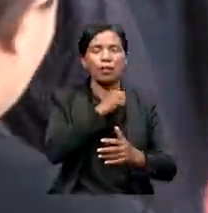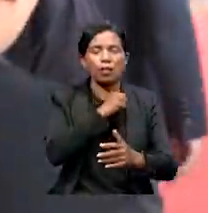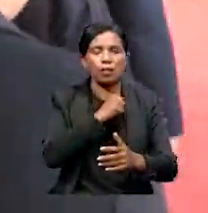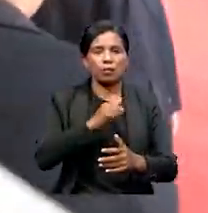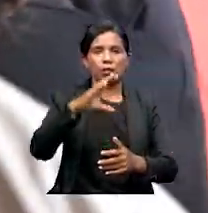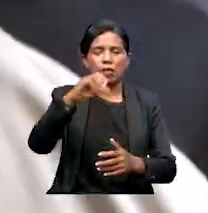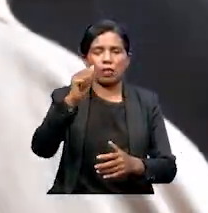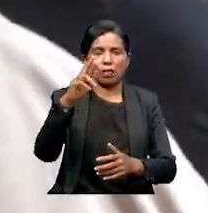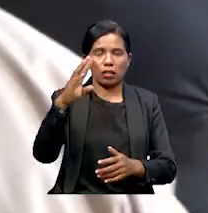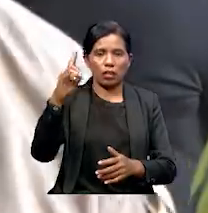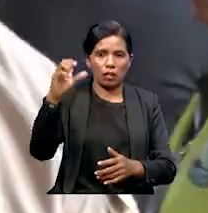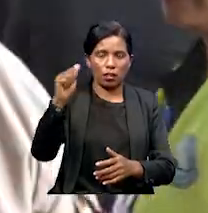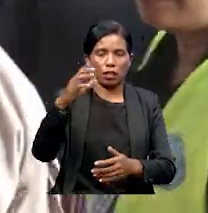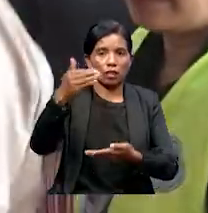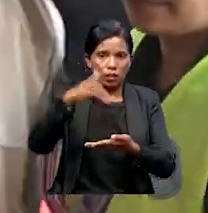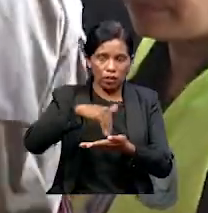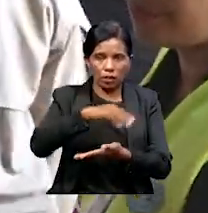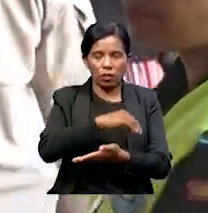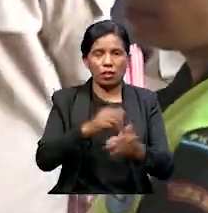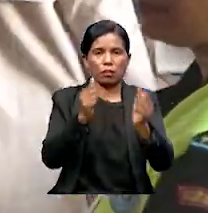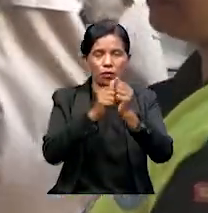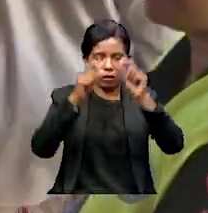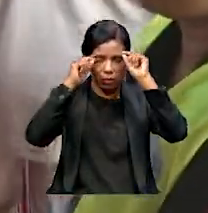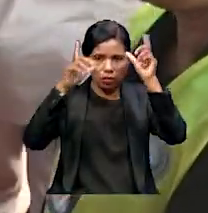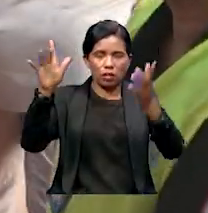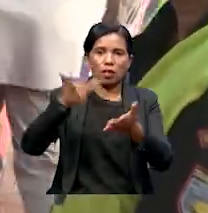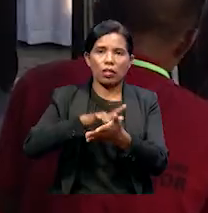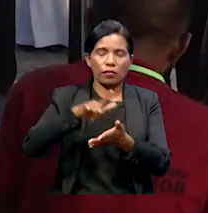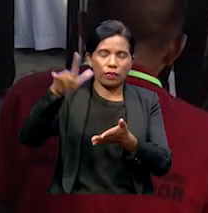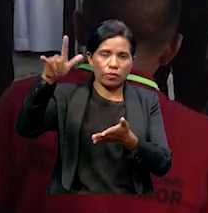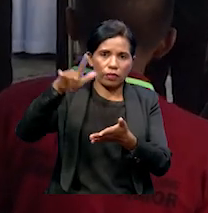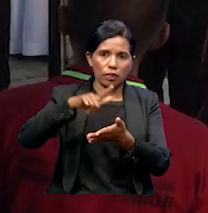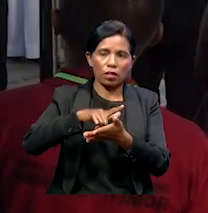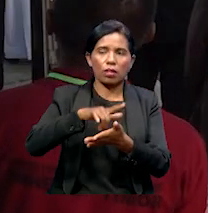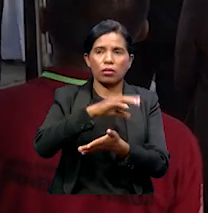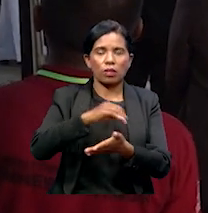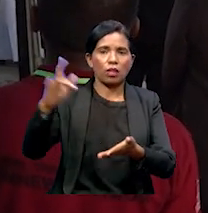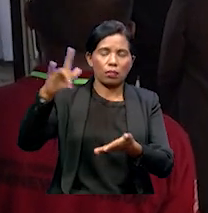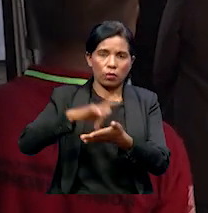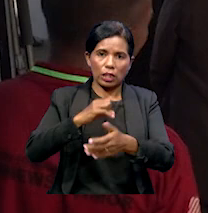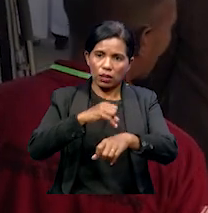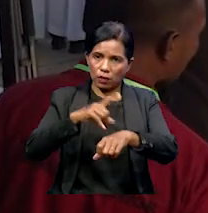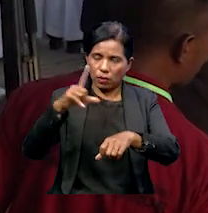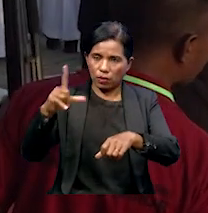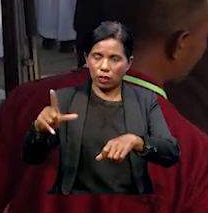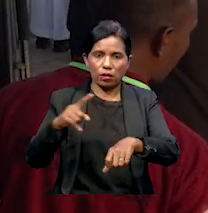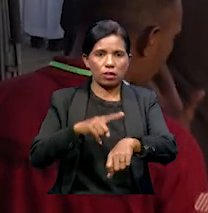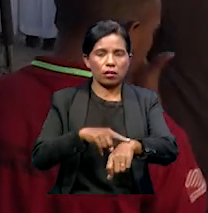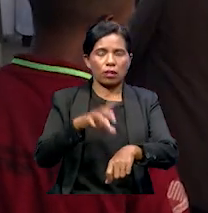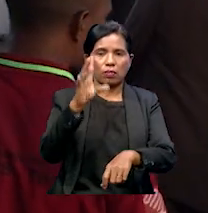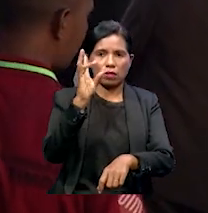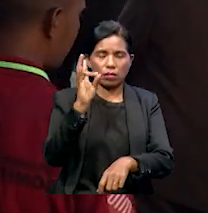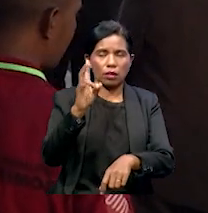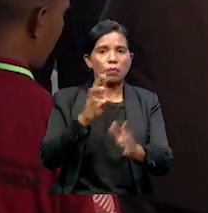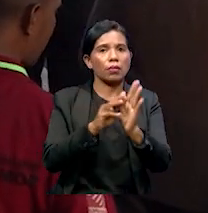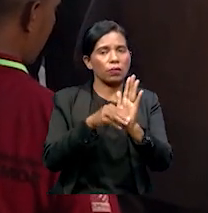Silva SDB, ho delegação Timor-Leste, ho avião Euro-Atlantic, toi ha aeroporto internacional de Kuala Lumpur, iha tuku hitu liu